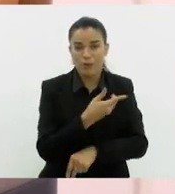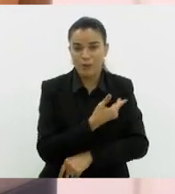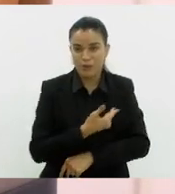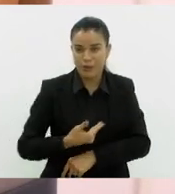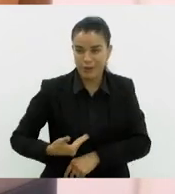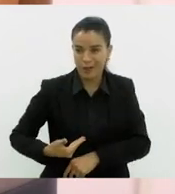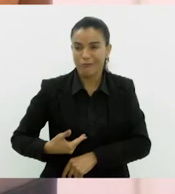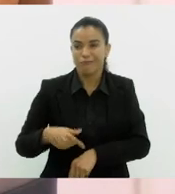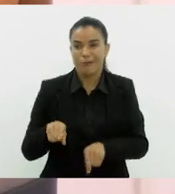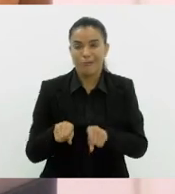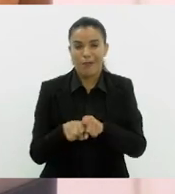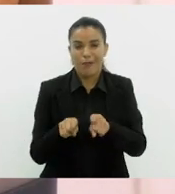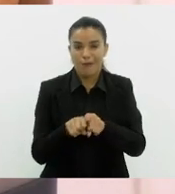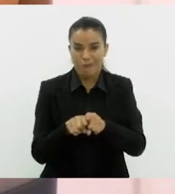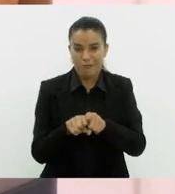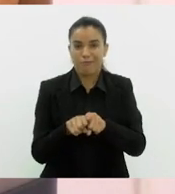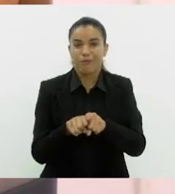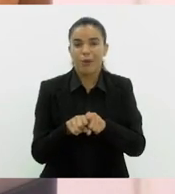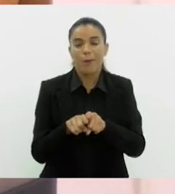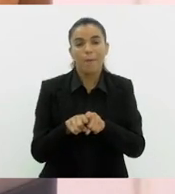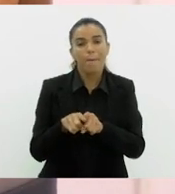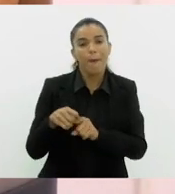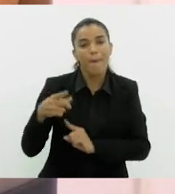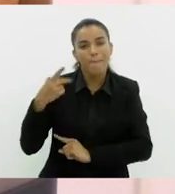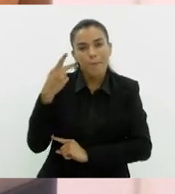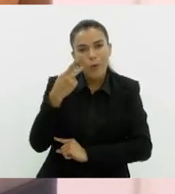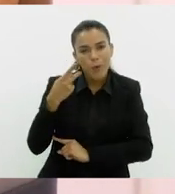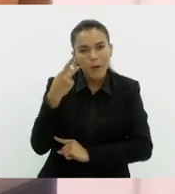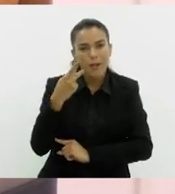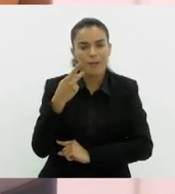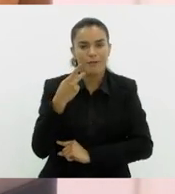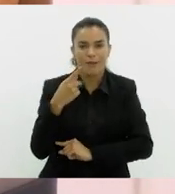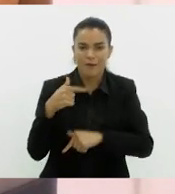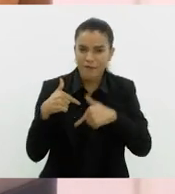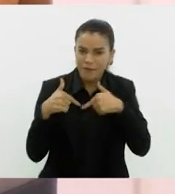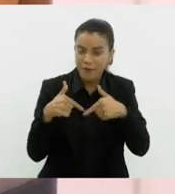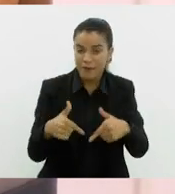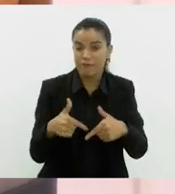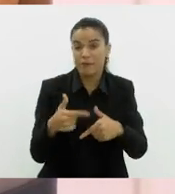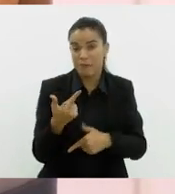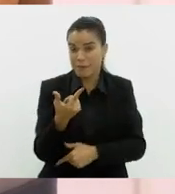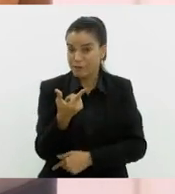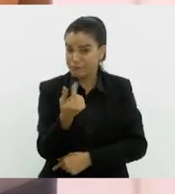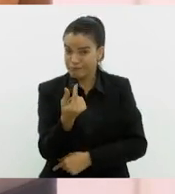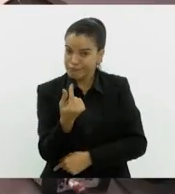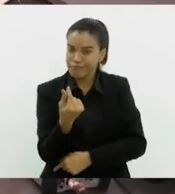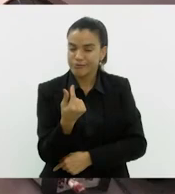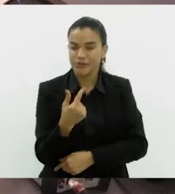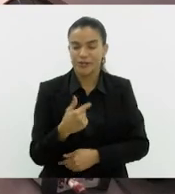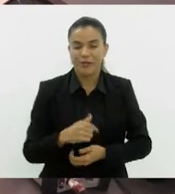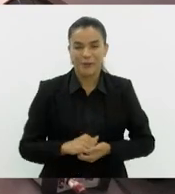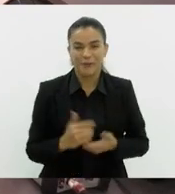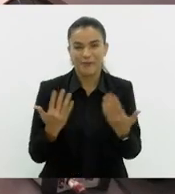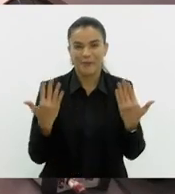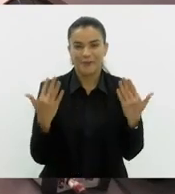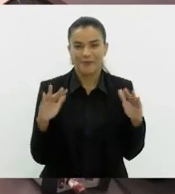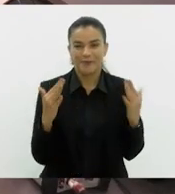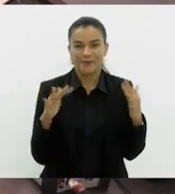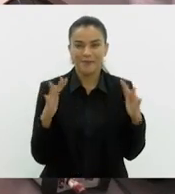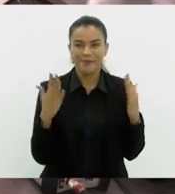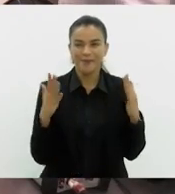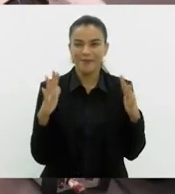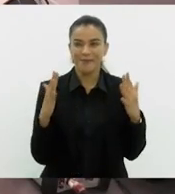com a União, para que a gente tenha políticas efetivas e que tenha orçamento para isso. Obrigada.